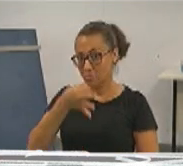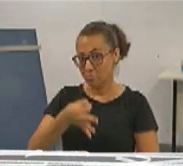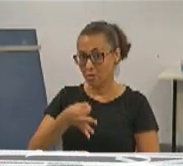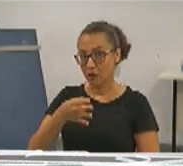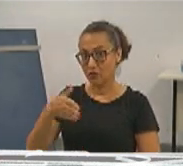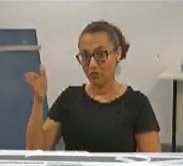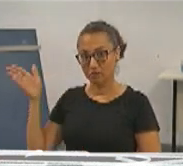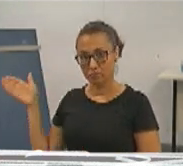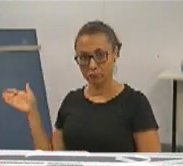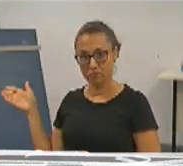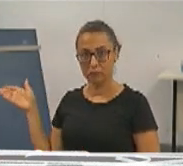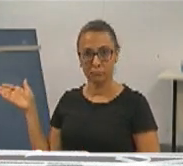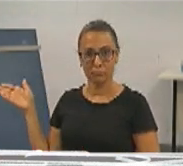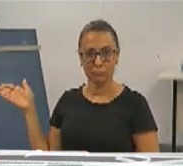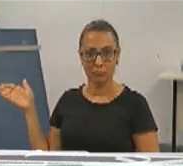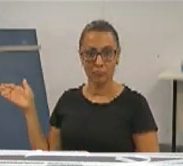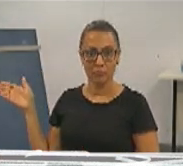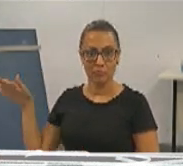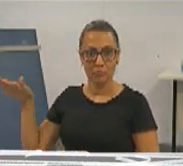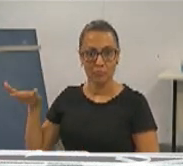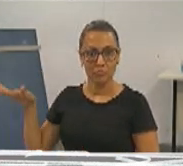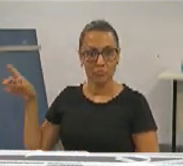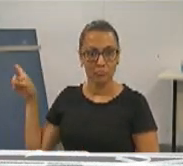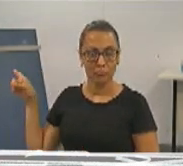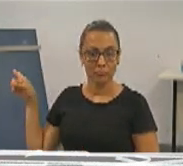está à esquerda, na esquerda